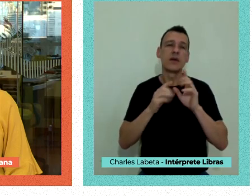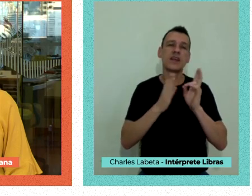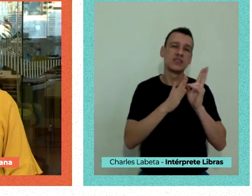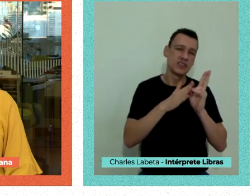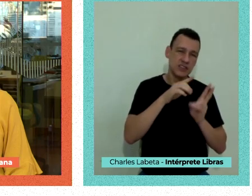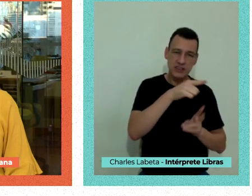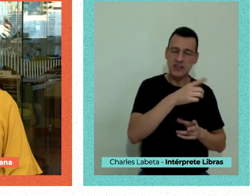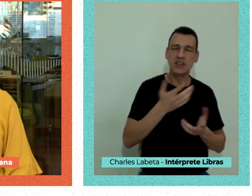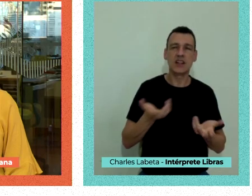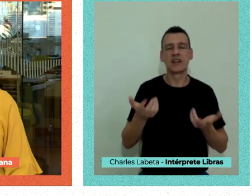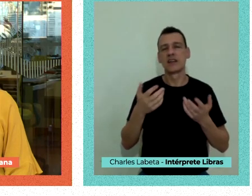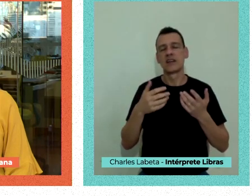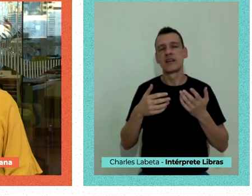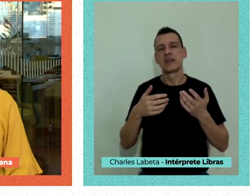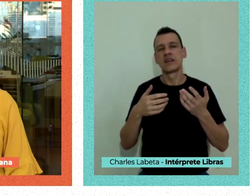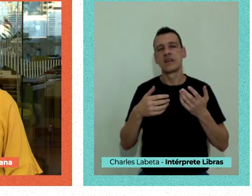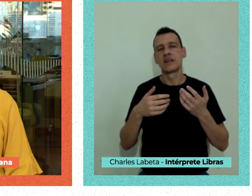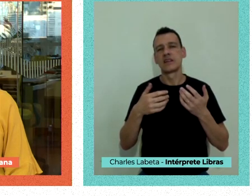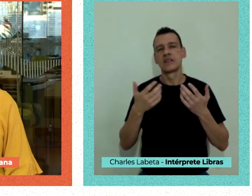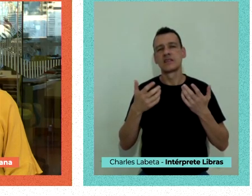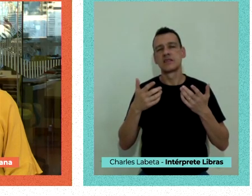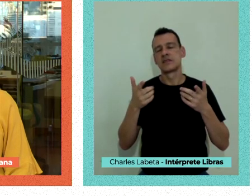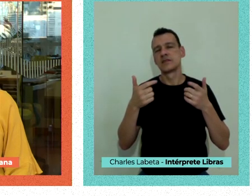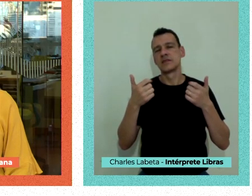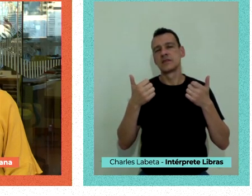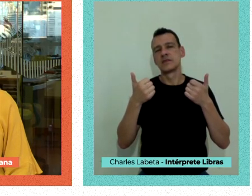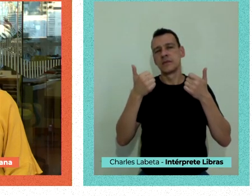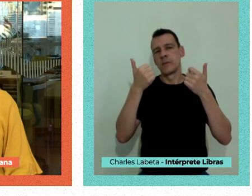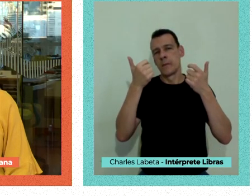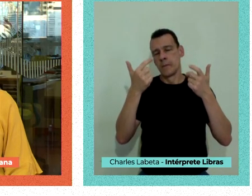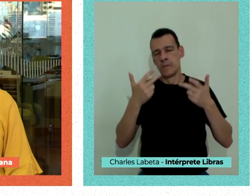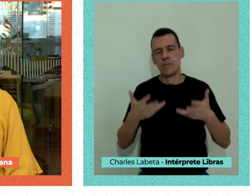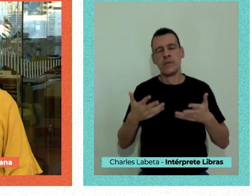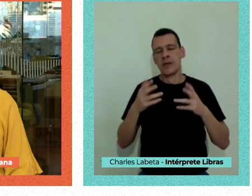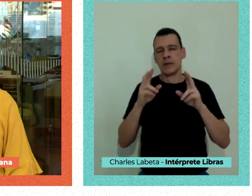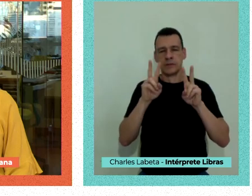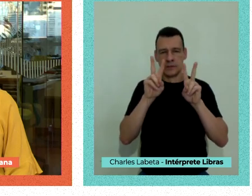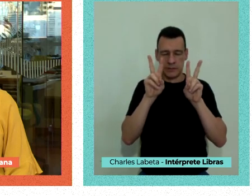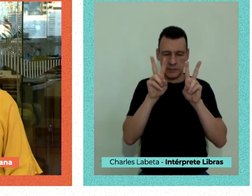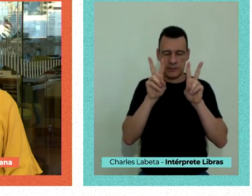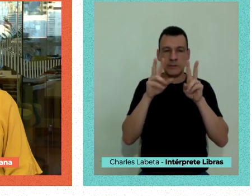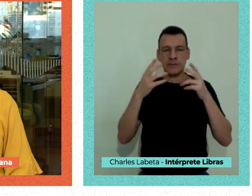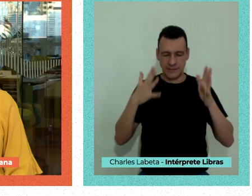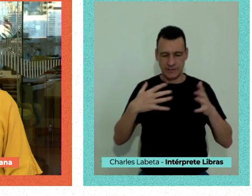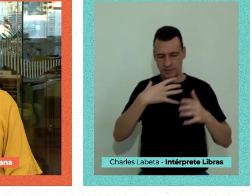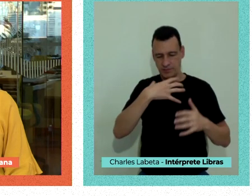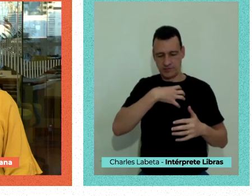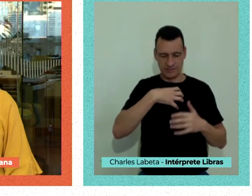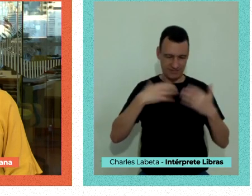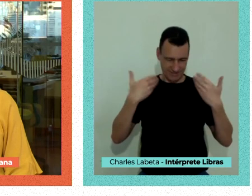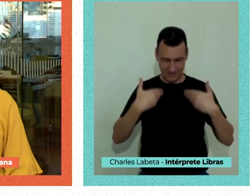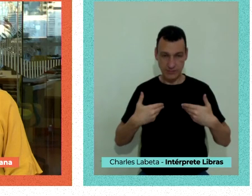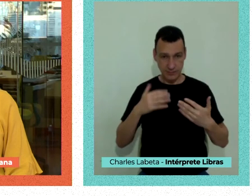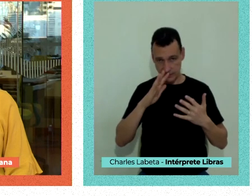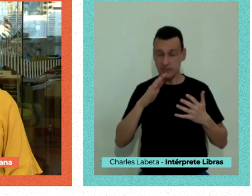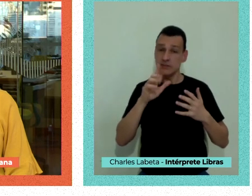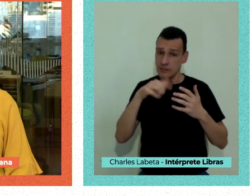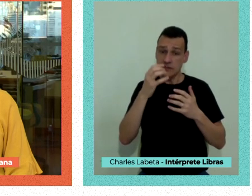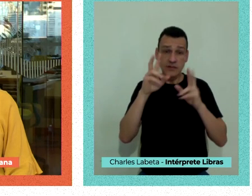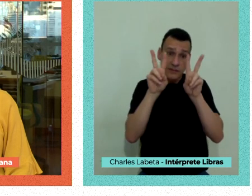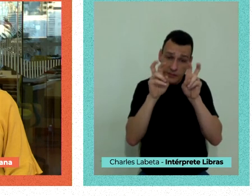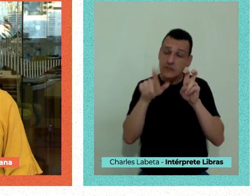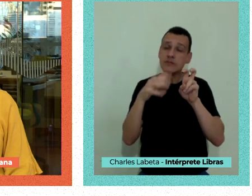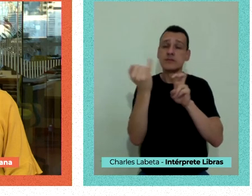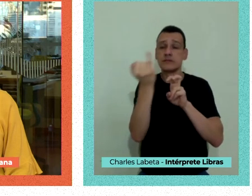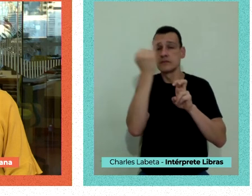na verdade, essa historicidade que é extremamente importante para nós enquanto sociedade brasileira, não só para